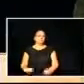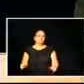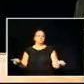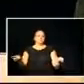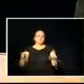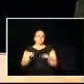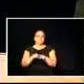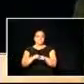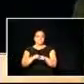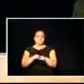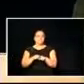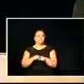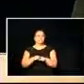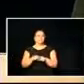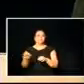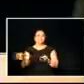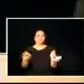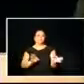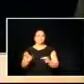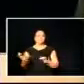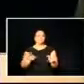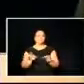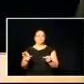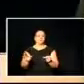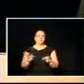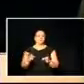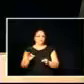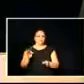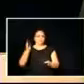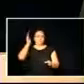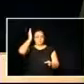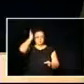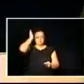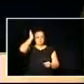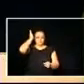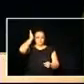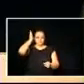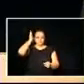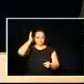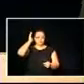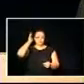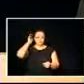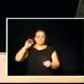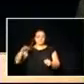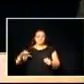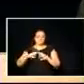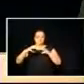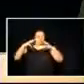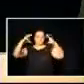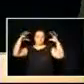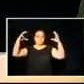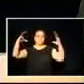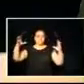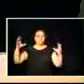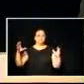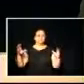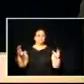a Prefeitura Municipal de Taubaté, ela é a maior empregadora do município. Ela tem aproximadamente